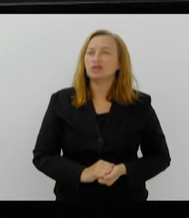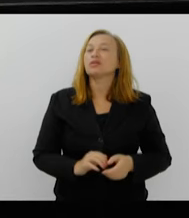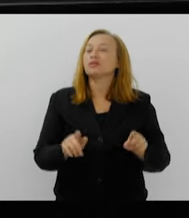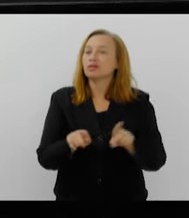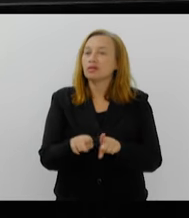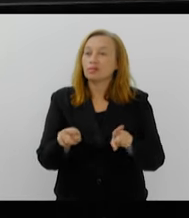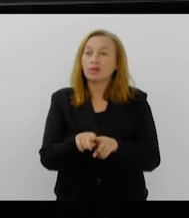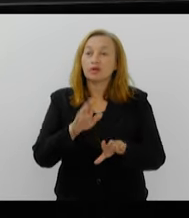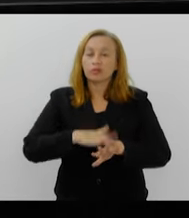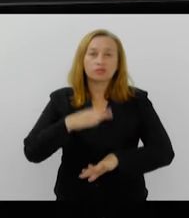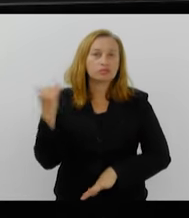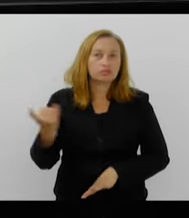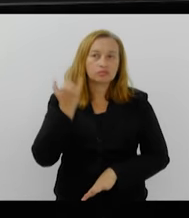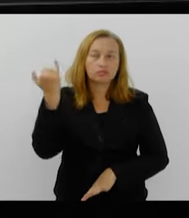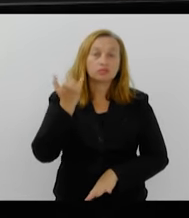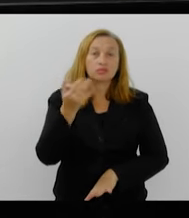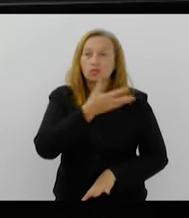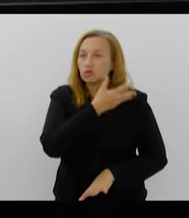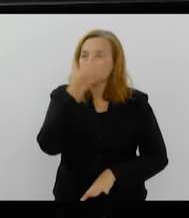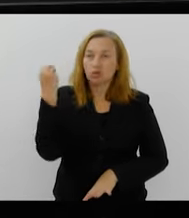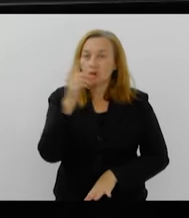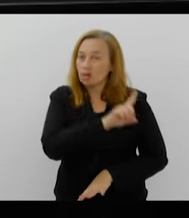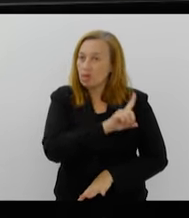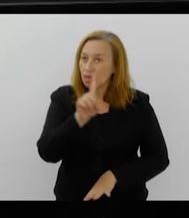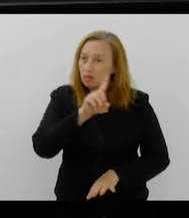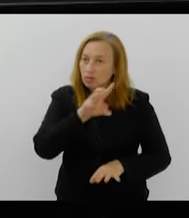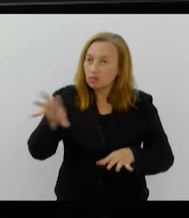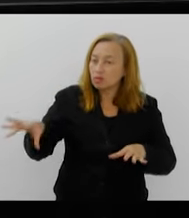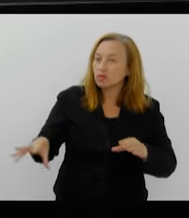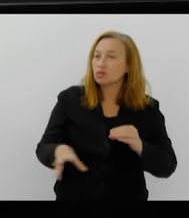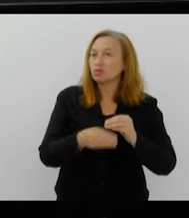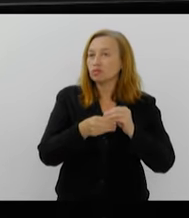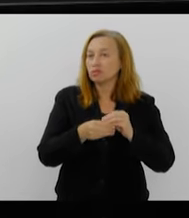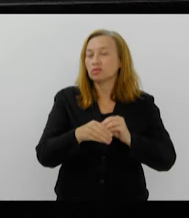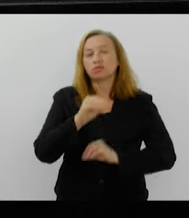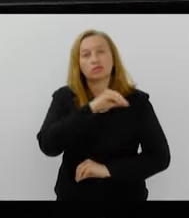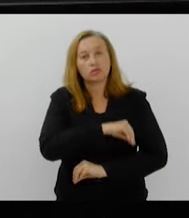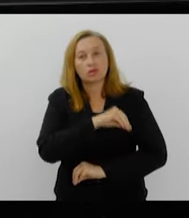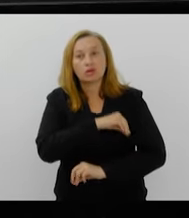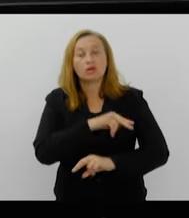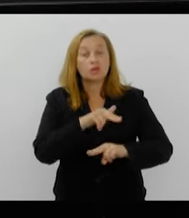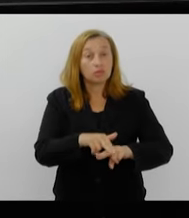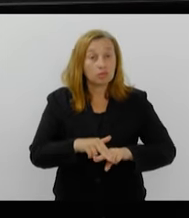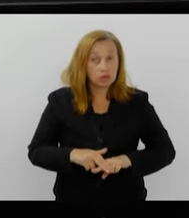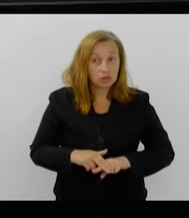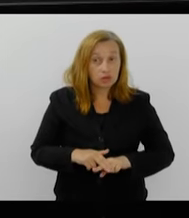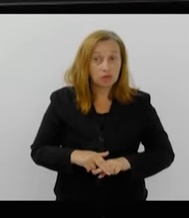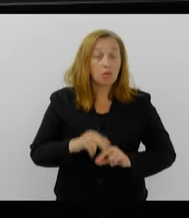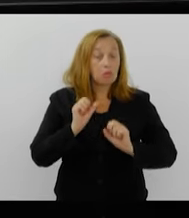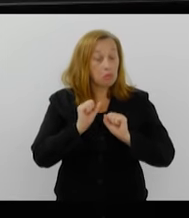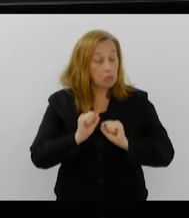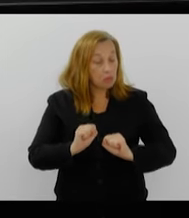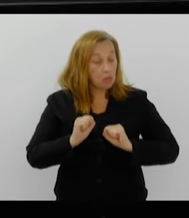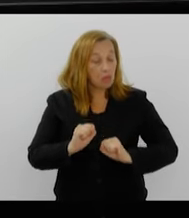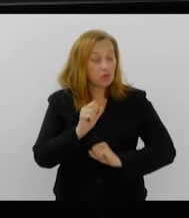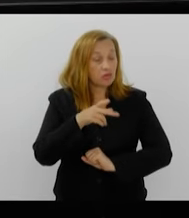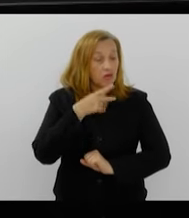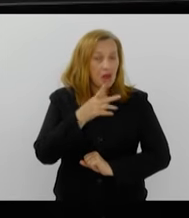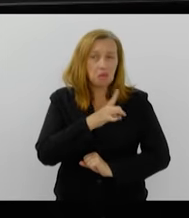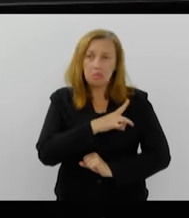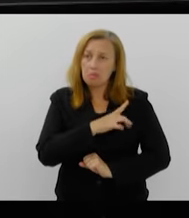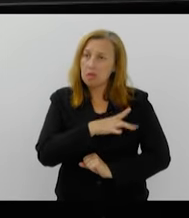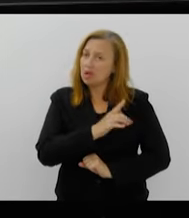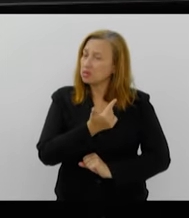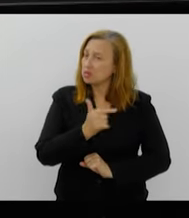a gente não esqueça também da recomposição salarial. Portanto, diante disso, eu posso dizer, sem medo de